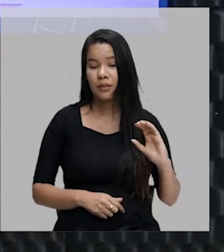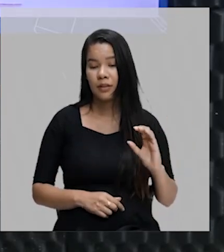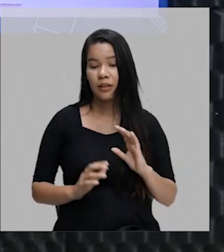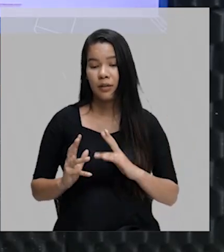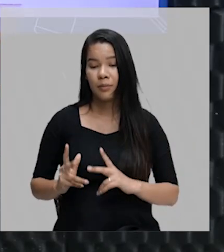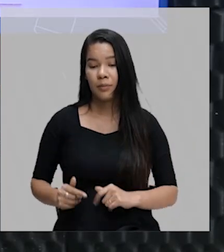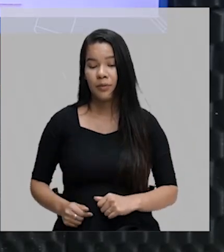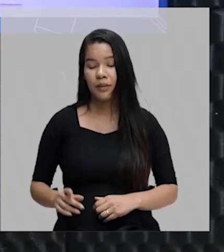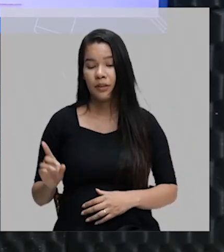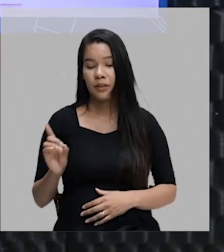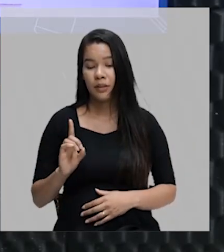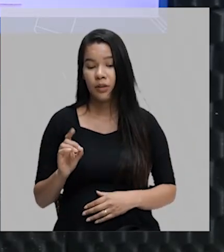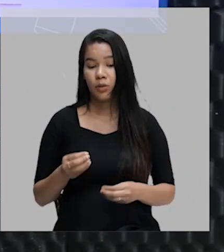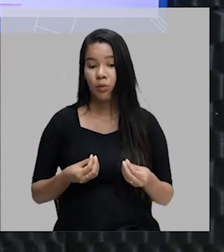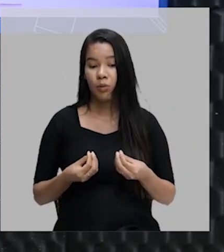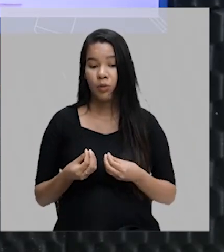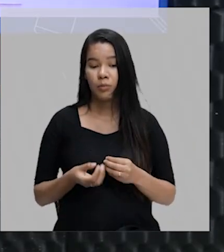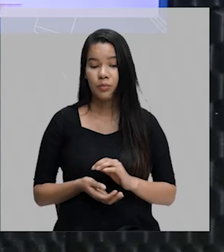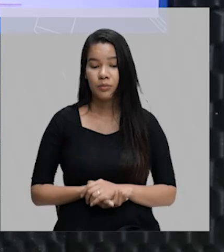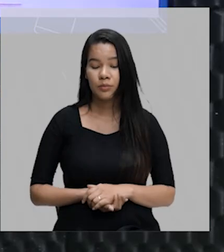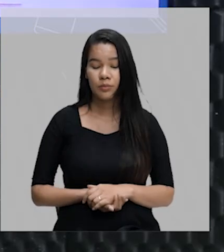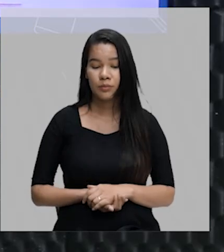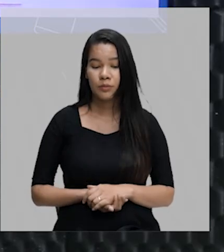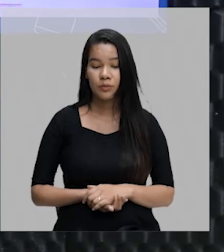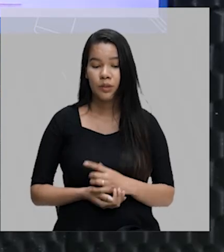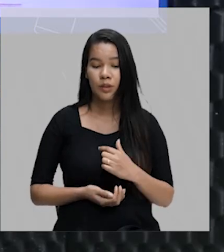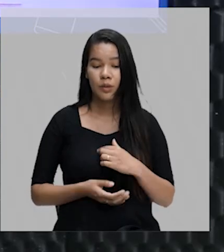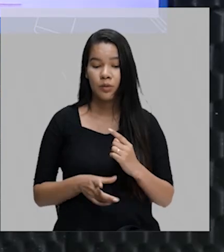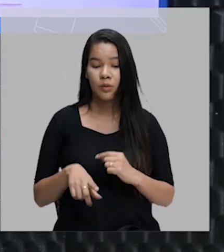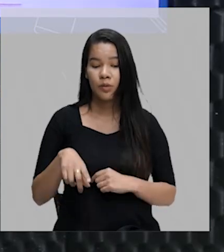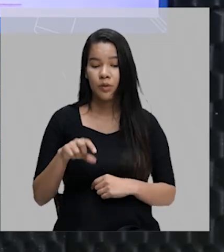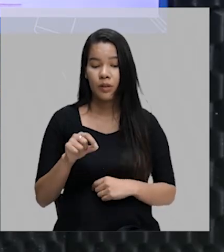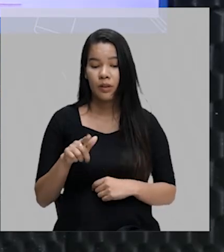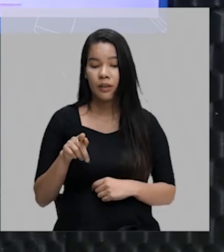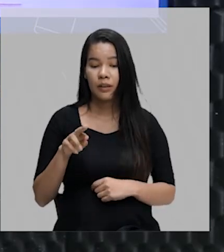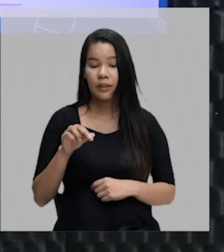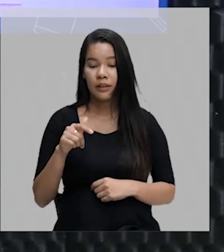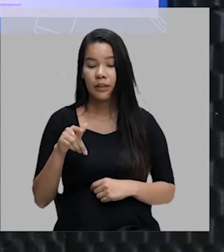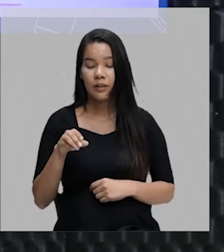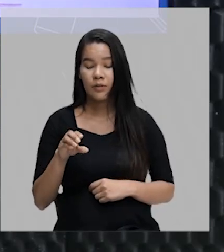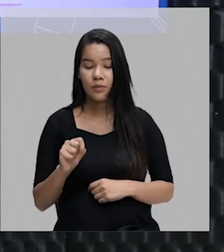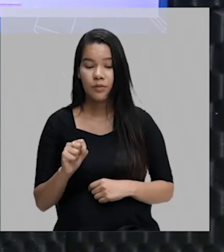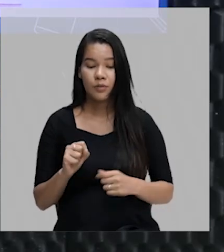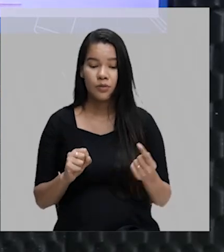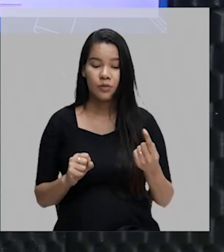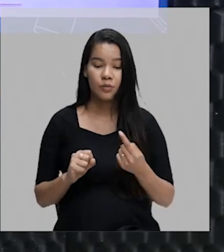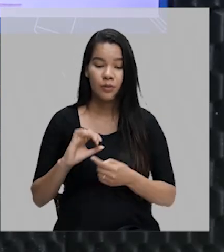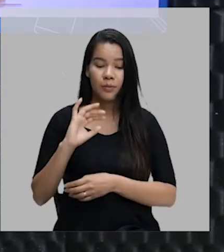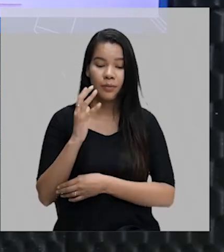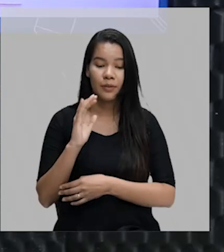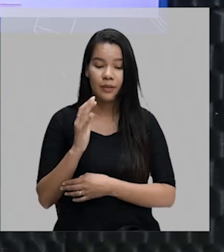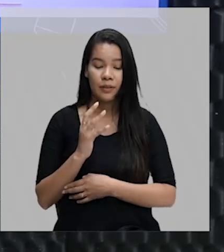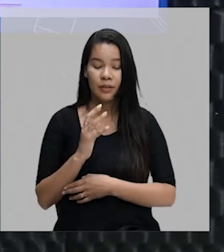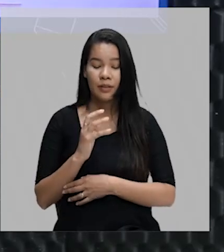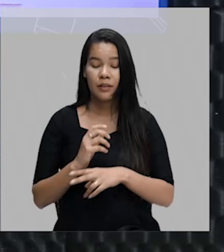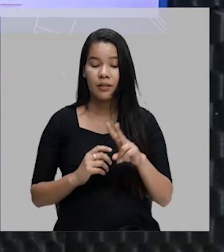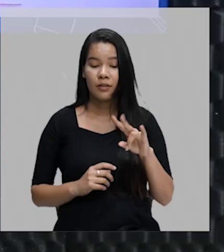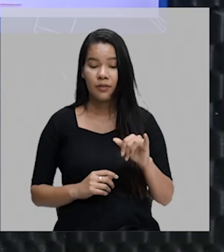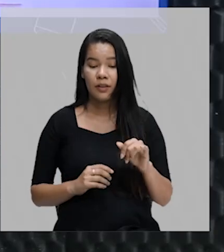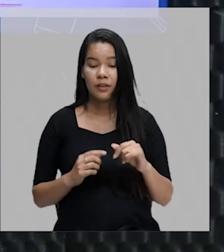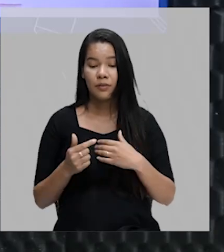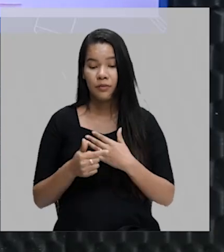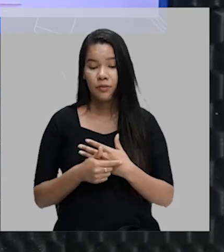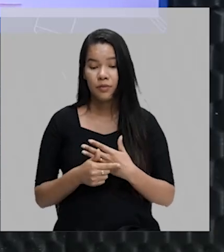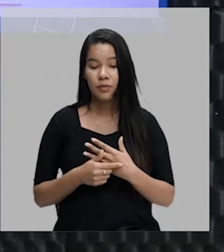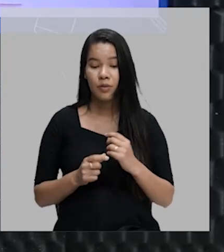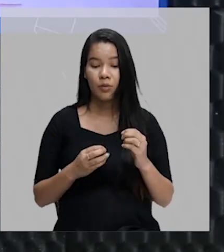pura D. De que maneira? Eu vou coletar grãos de pólen de uma planta, ela vai funcionar como